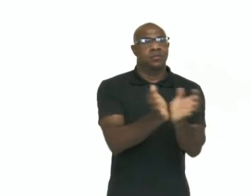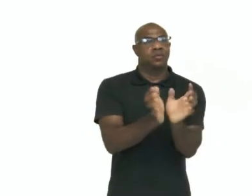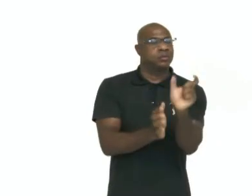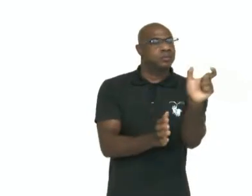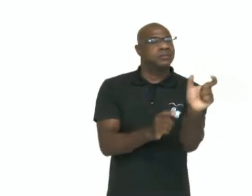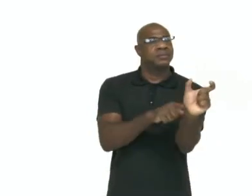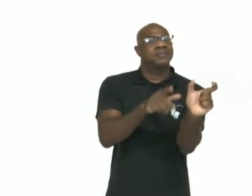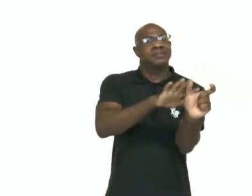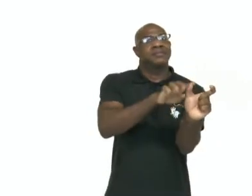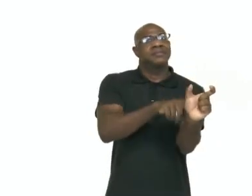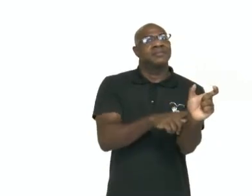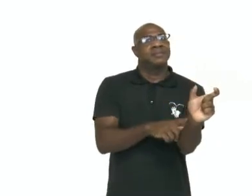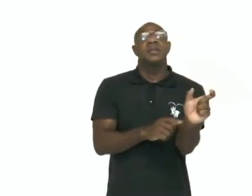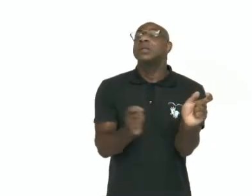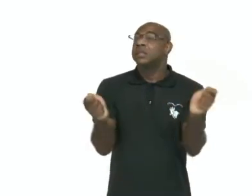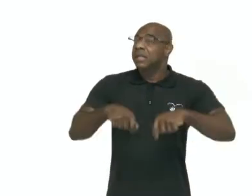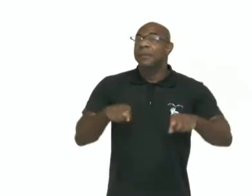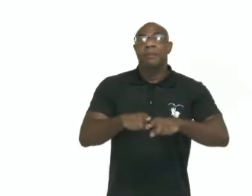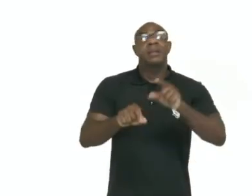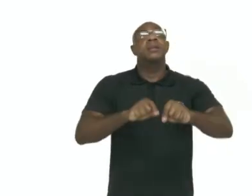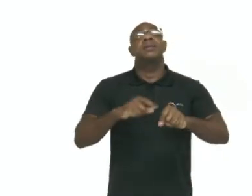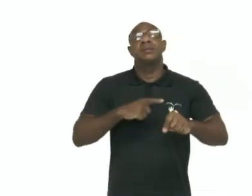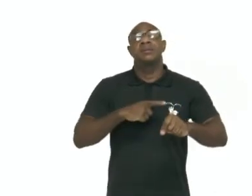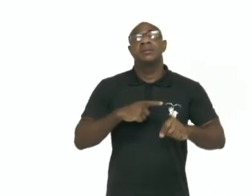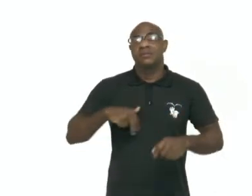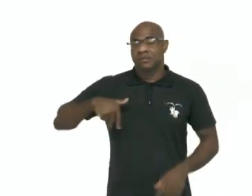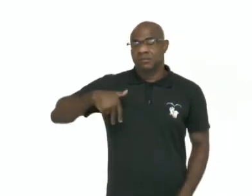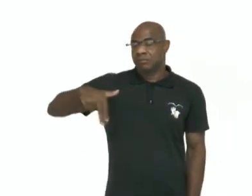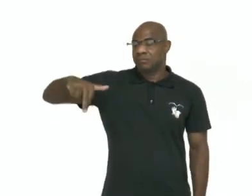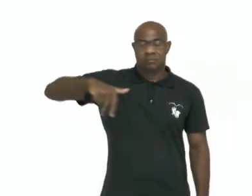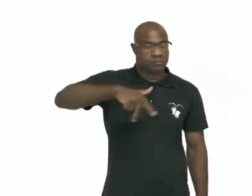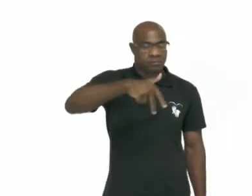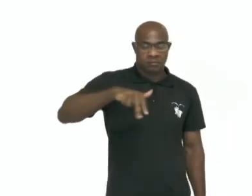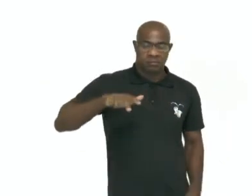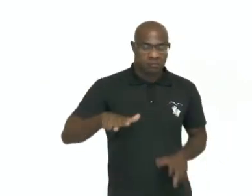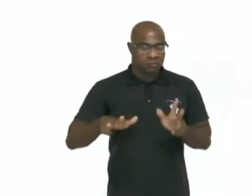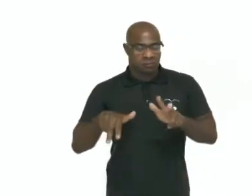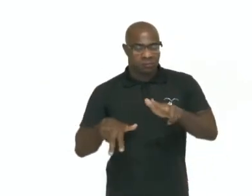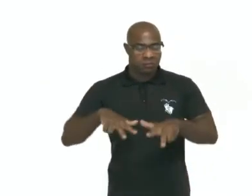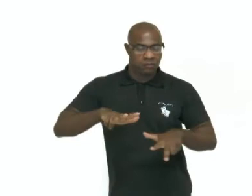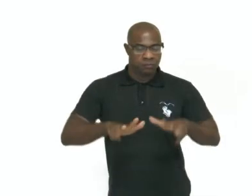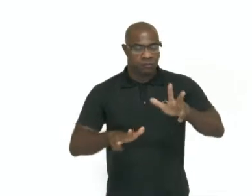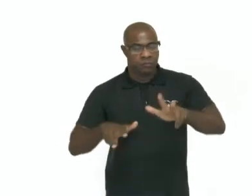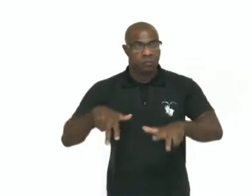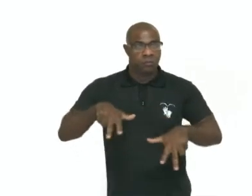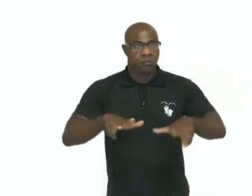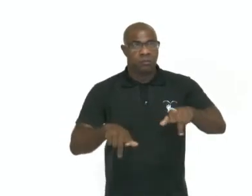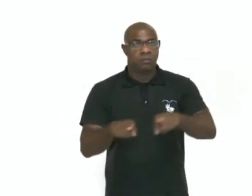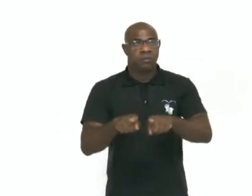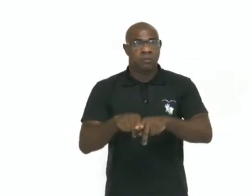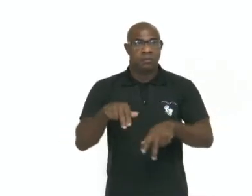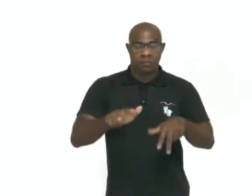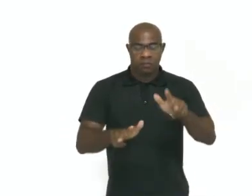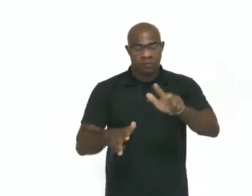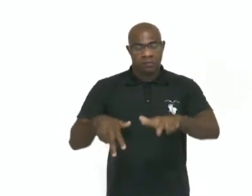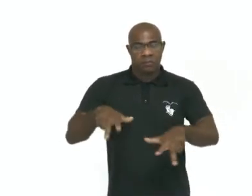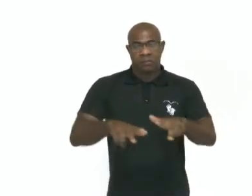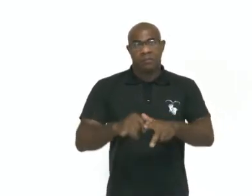das aves que tem a capacidade ali de se deslocar ali pelo solo, tá? Estamos falando da ordem